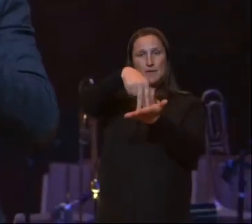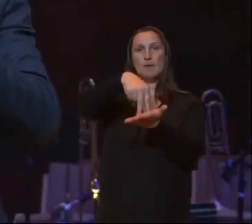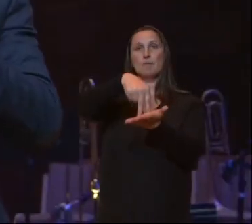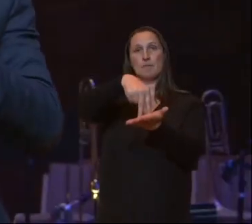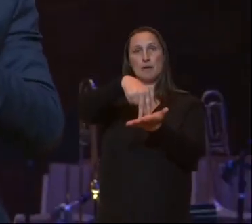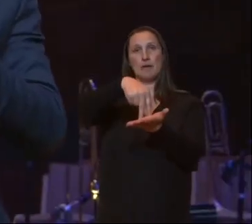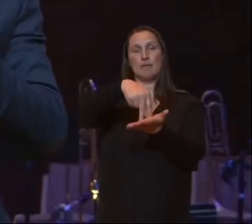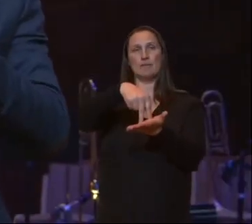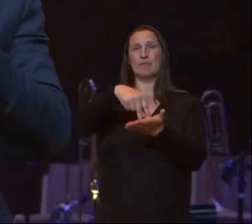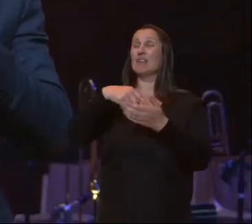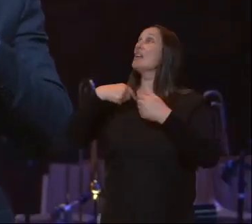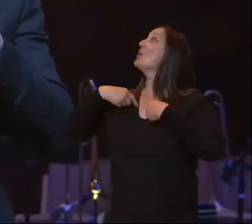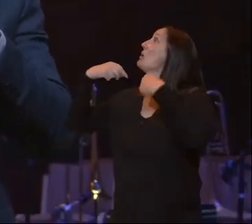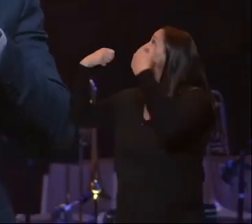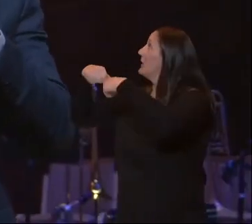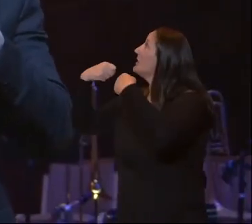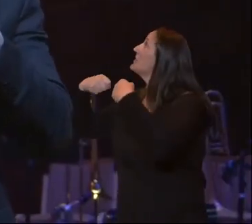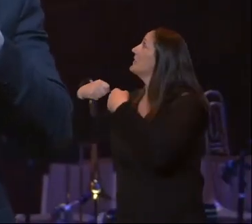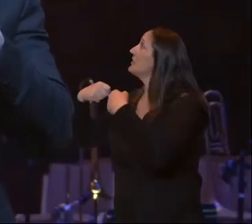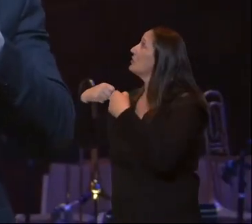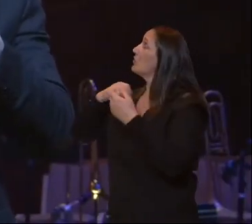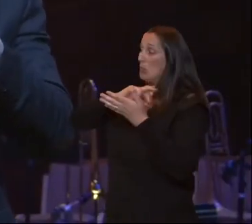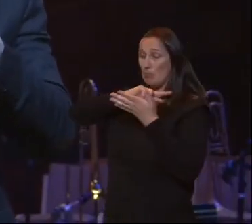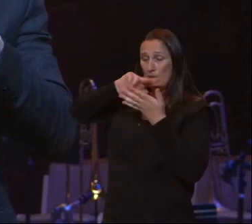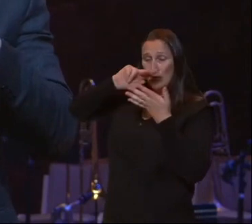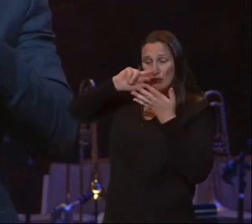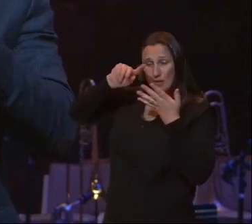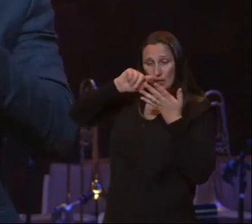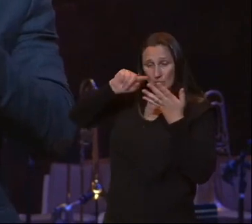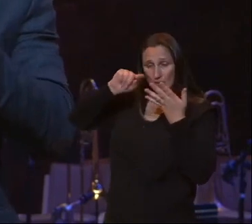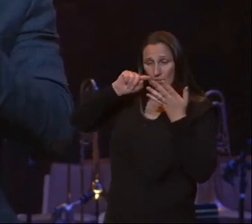Eu preciso, em áreas da minha vida. Eu